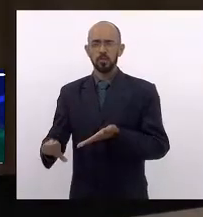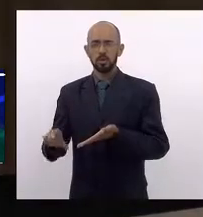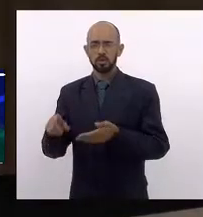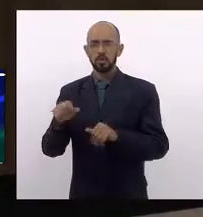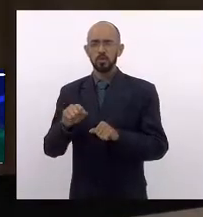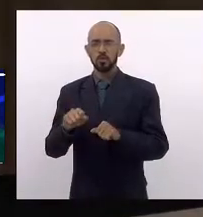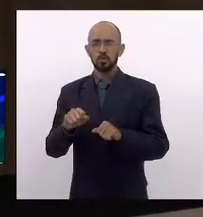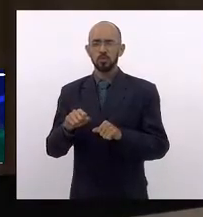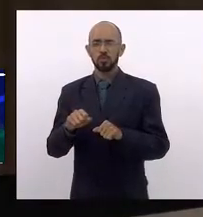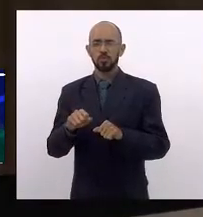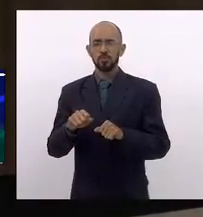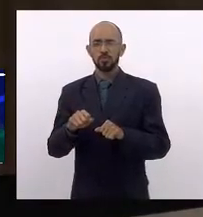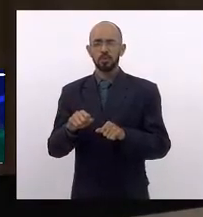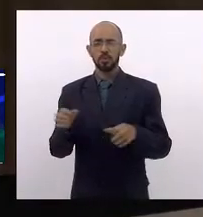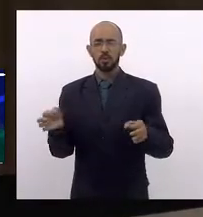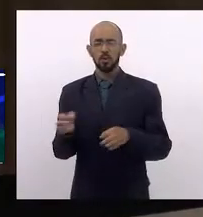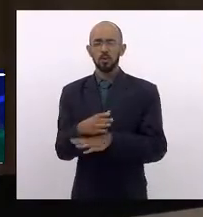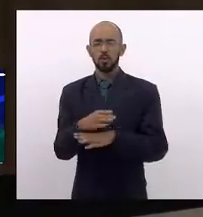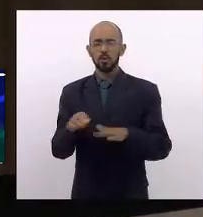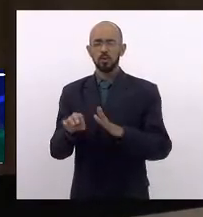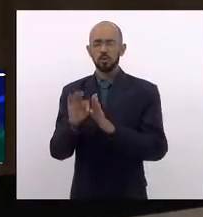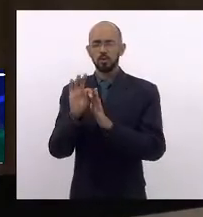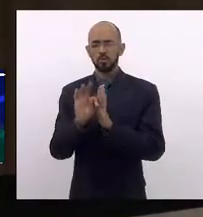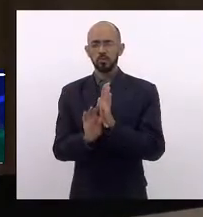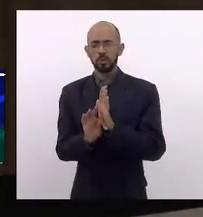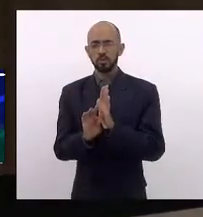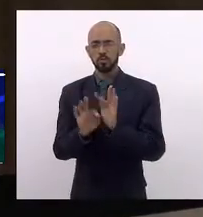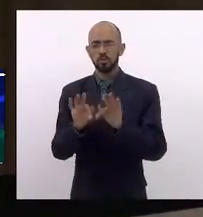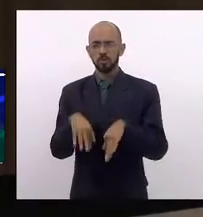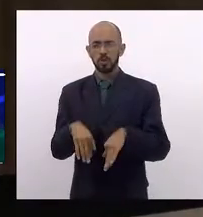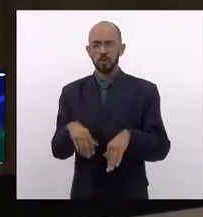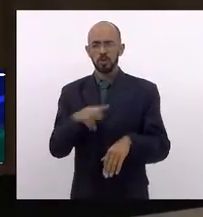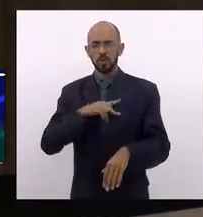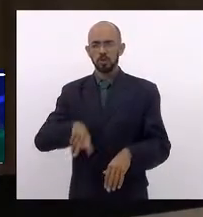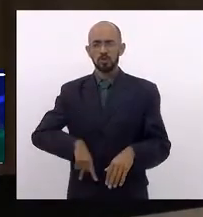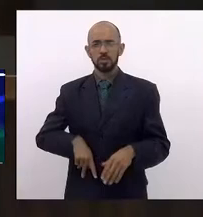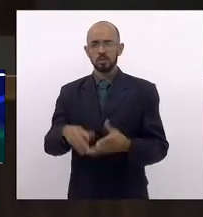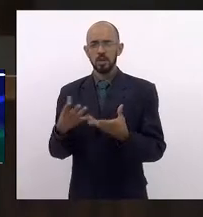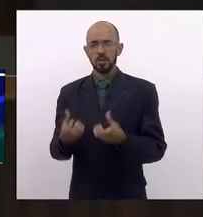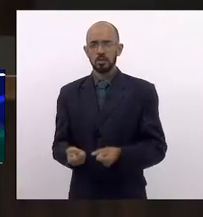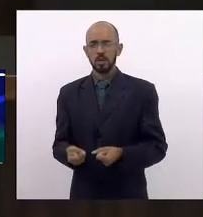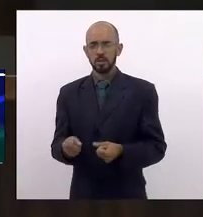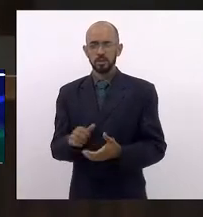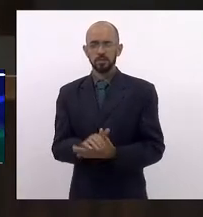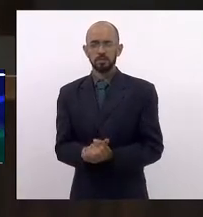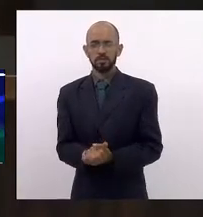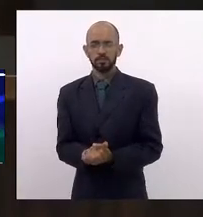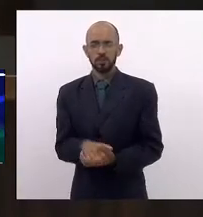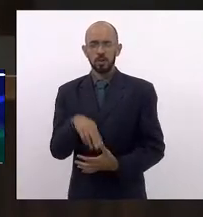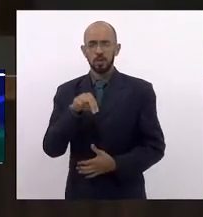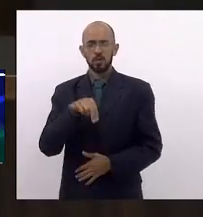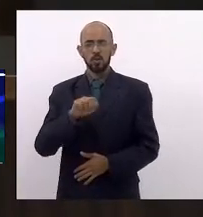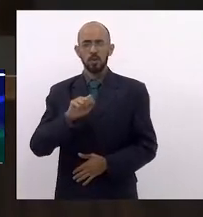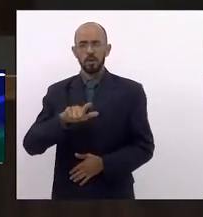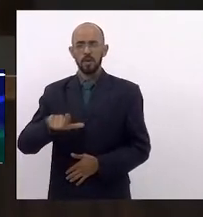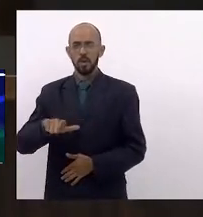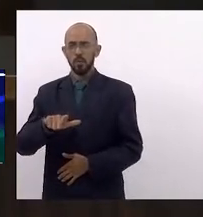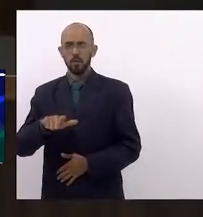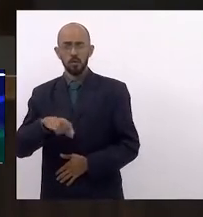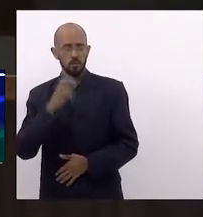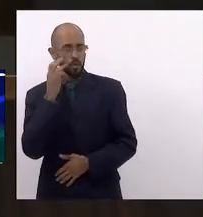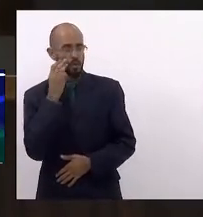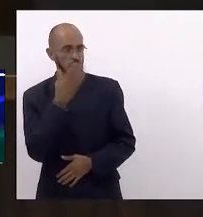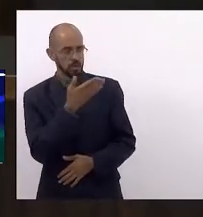demais emendas concluindo por substitutivo e pedindo forma final de redação que a presença difere pela comissão de Economia Deputado Noel de Carvalho evitado